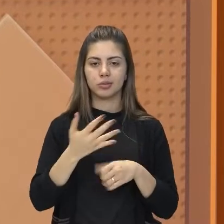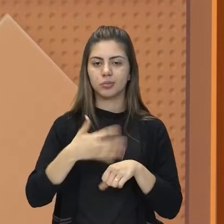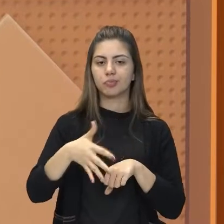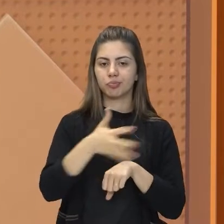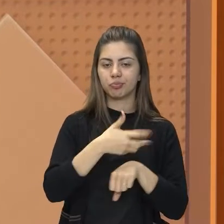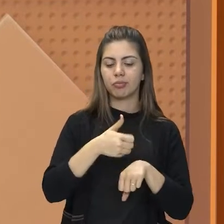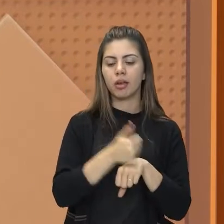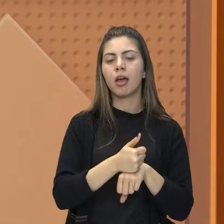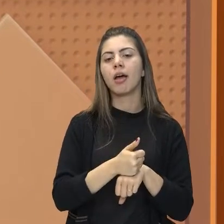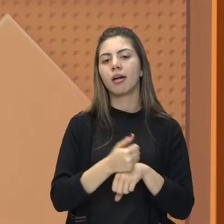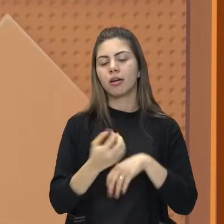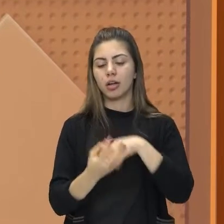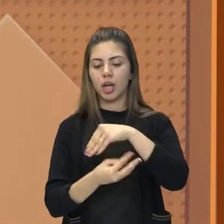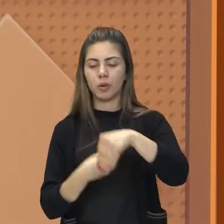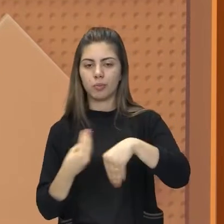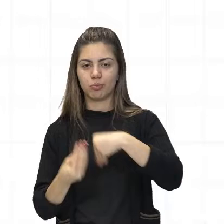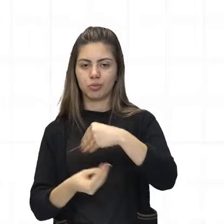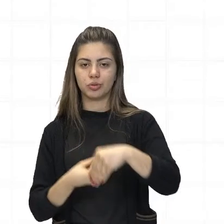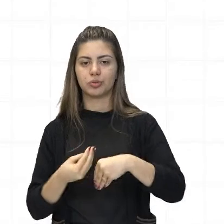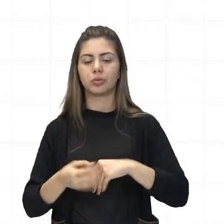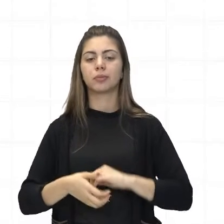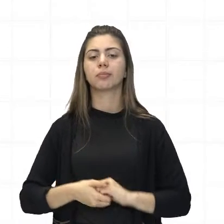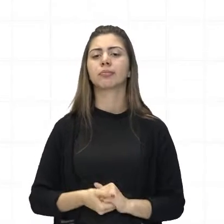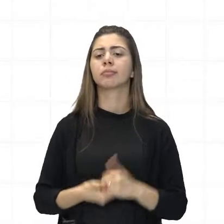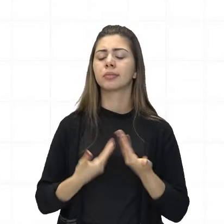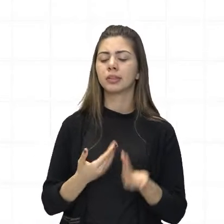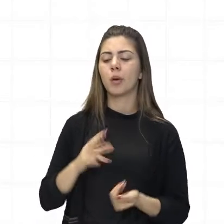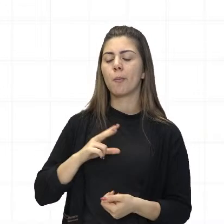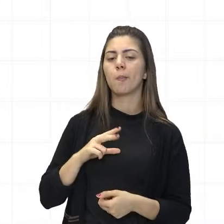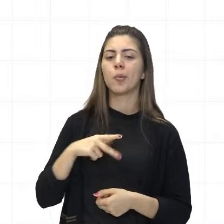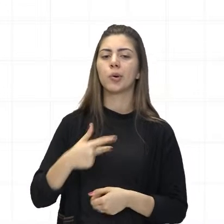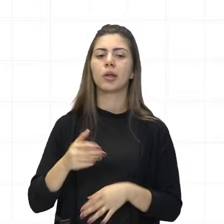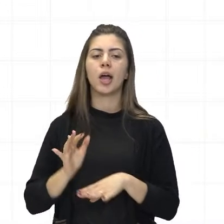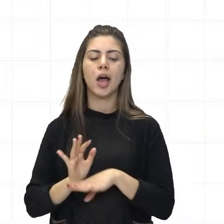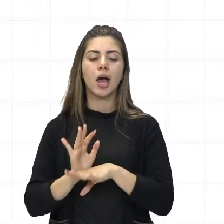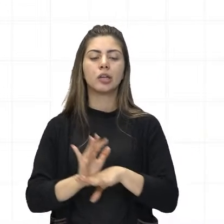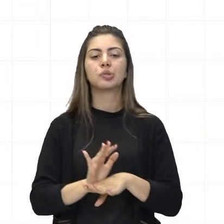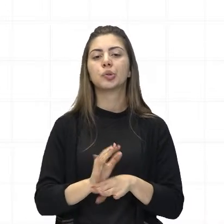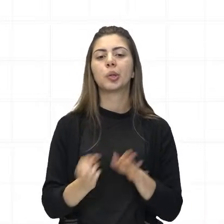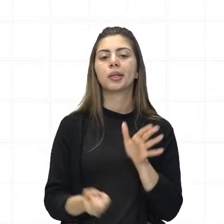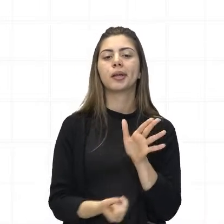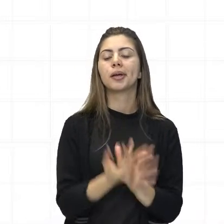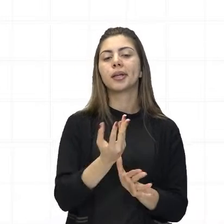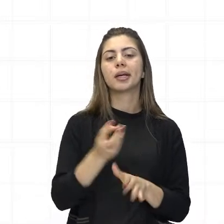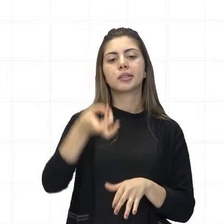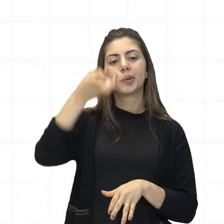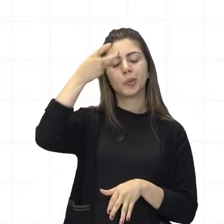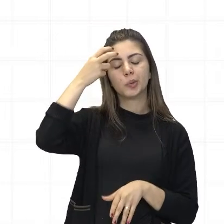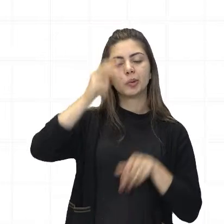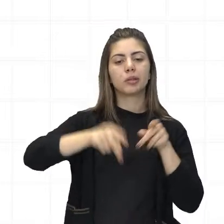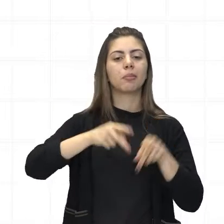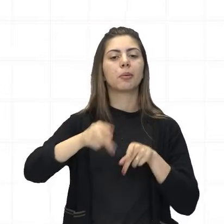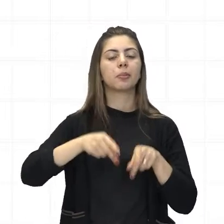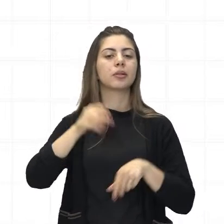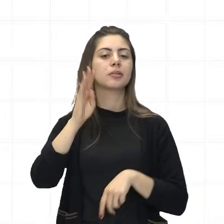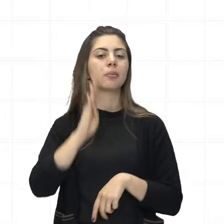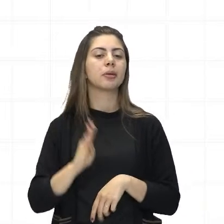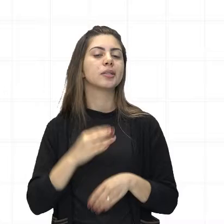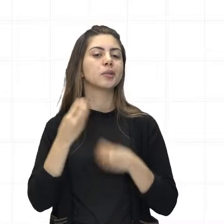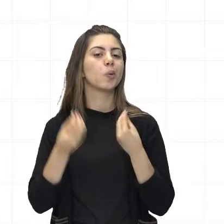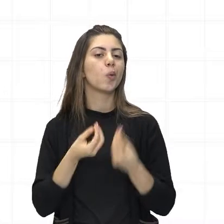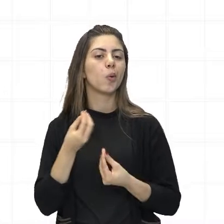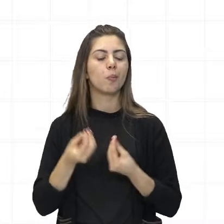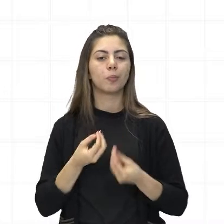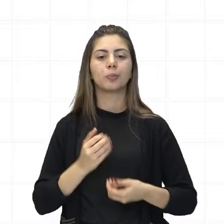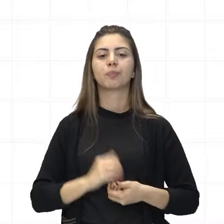é a contribuição que os portugueses deixaram para a formação cultural do povo brasileiro? Nós vamos ter